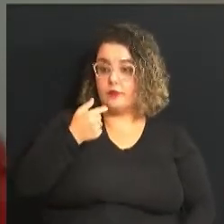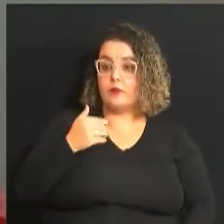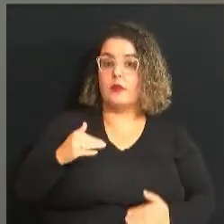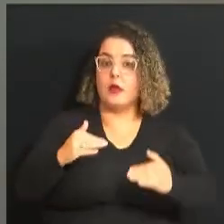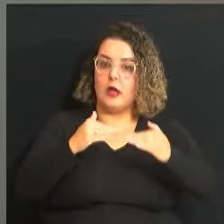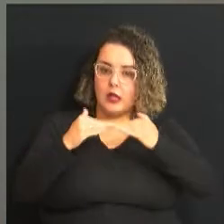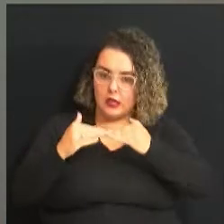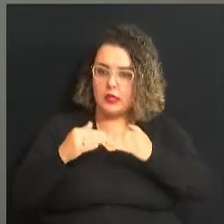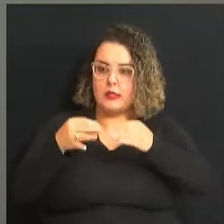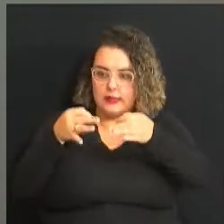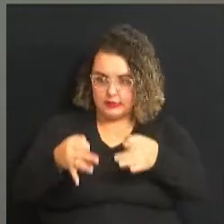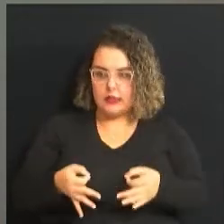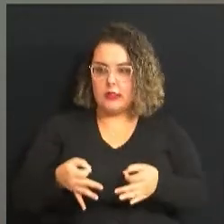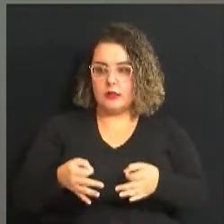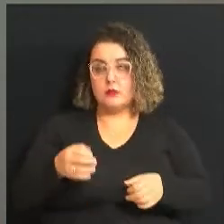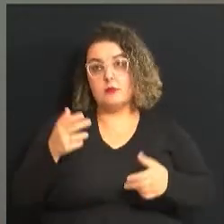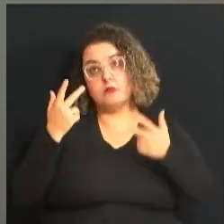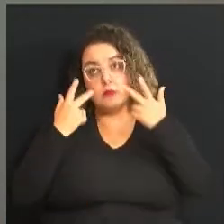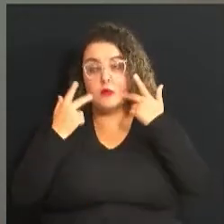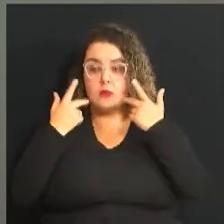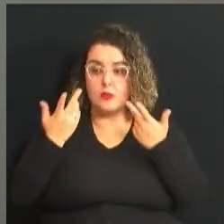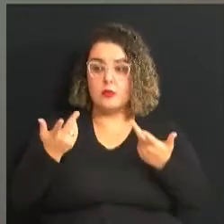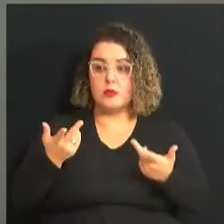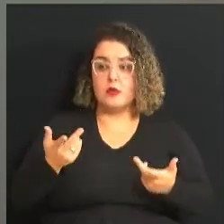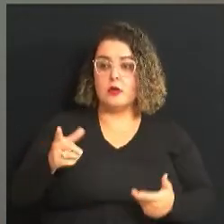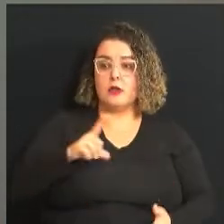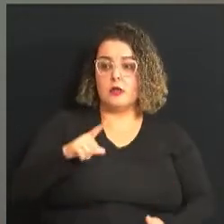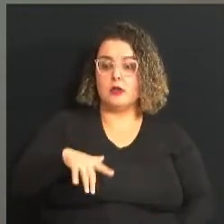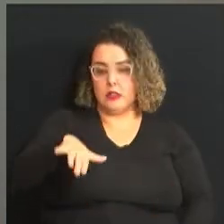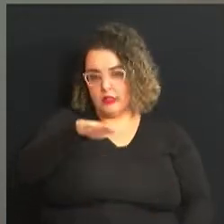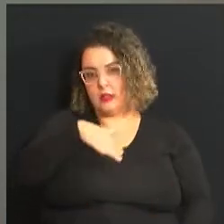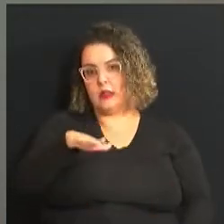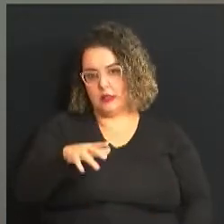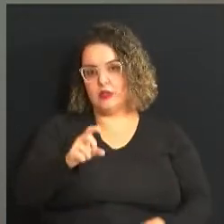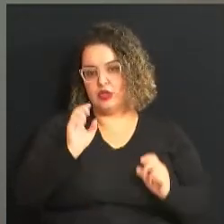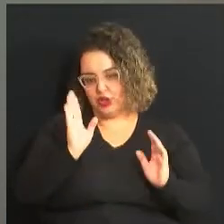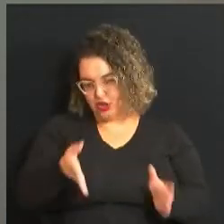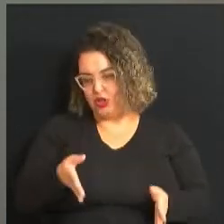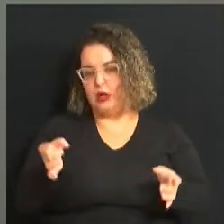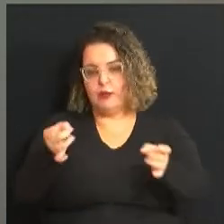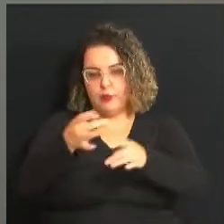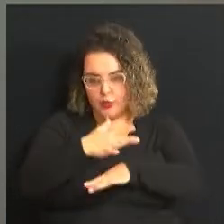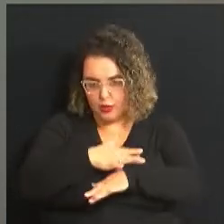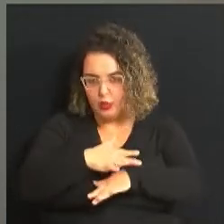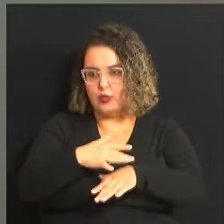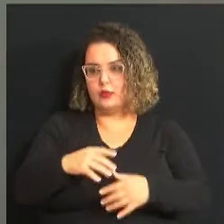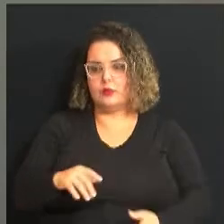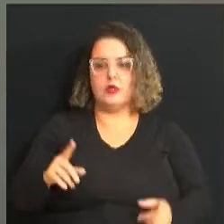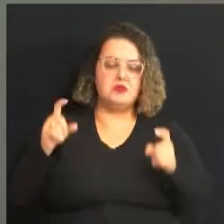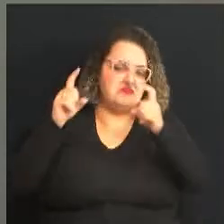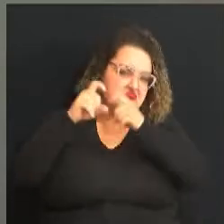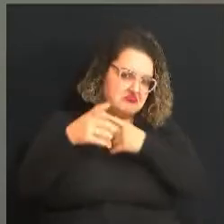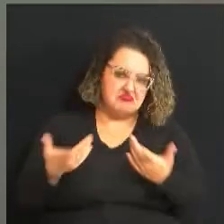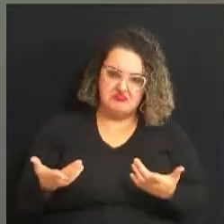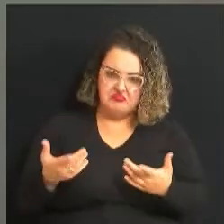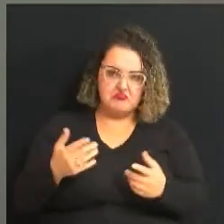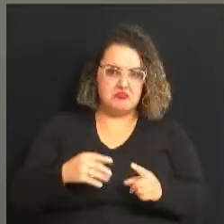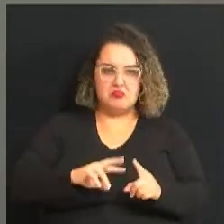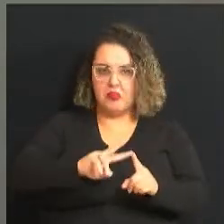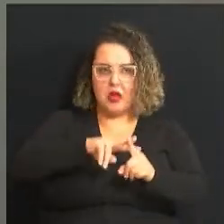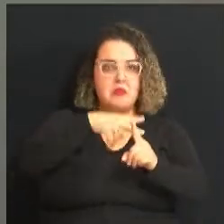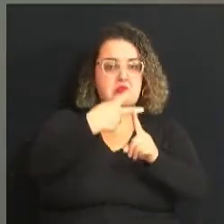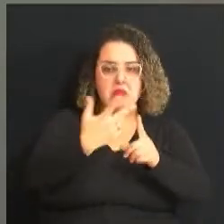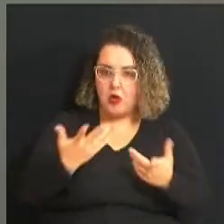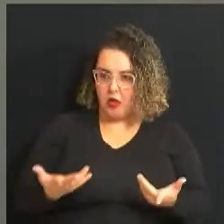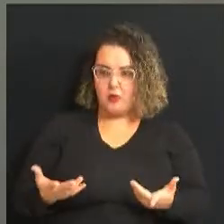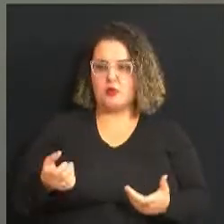da vitamina, que normalmente é o que a gente tem no mercado mesmo, eles já vêm pronto para isso, então é difícil ocorrer uma superdosagem de alguma